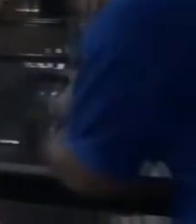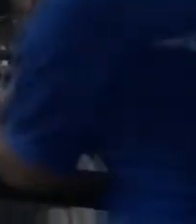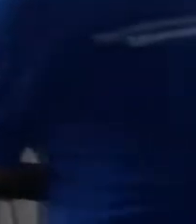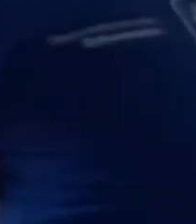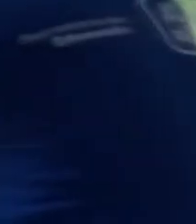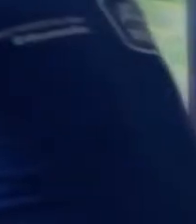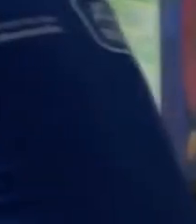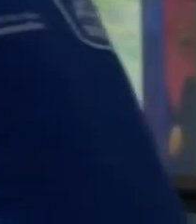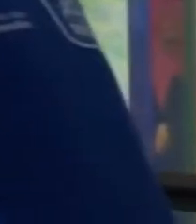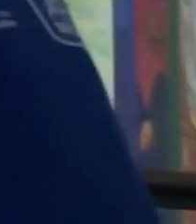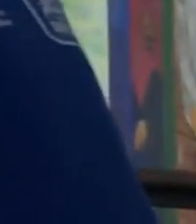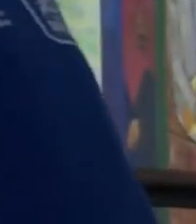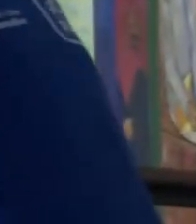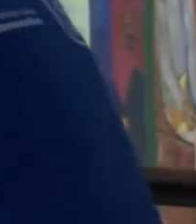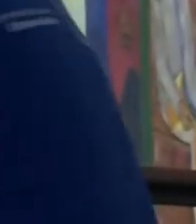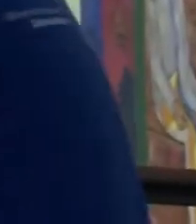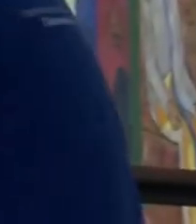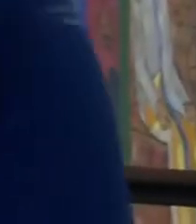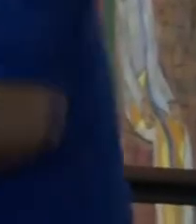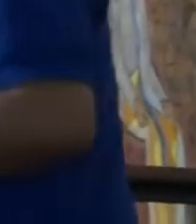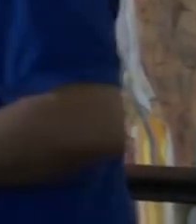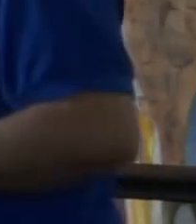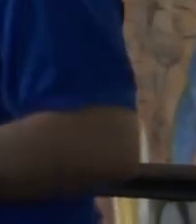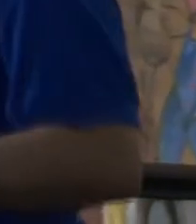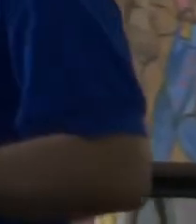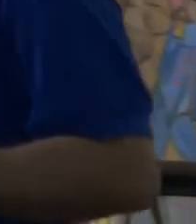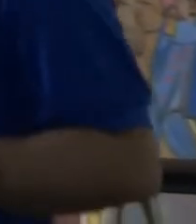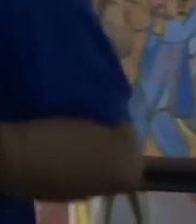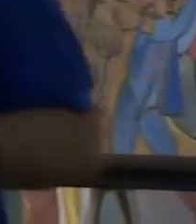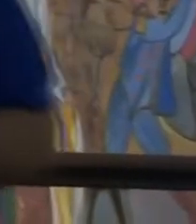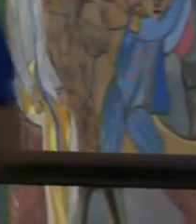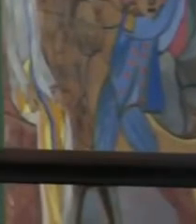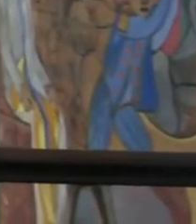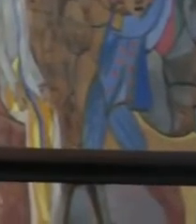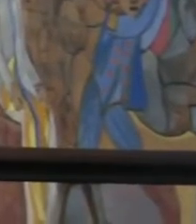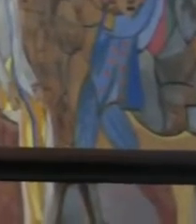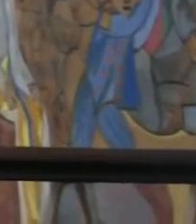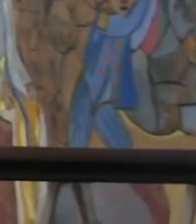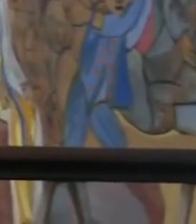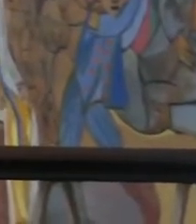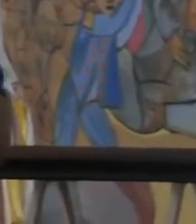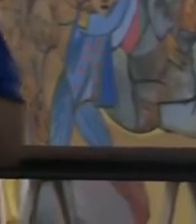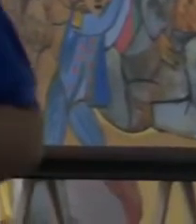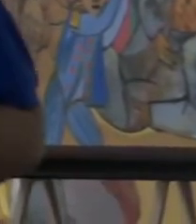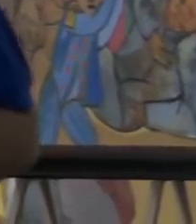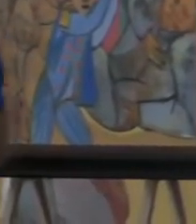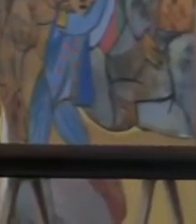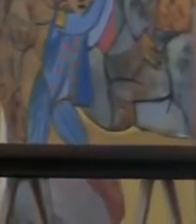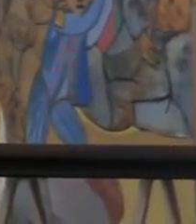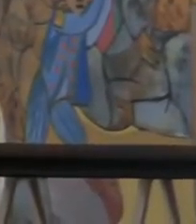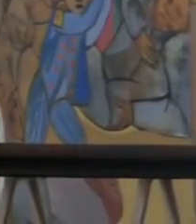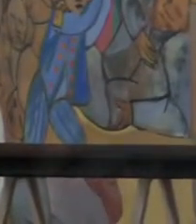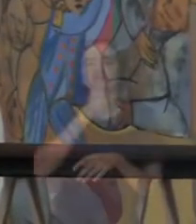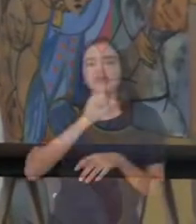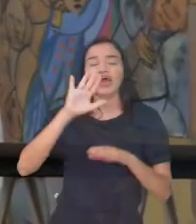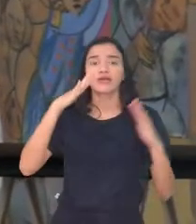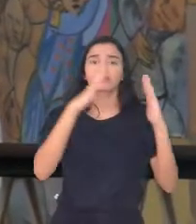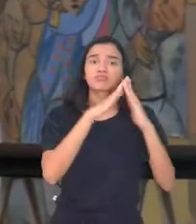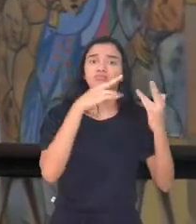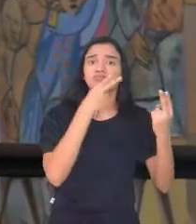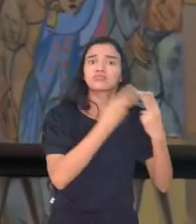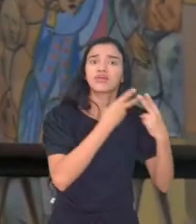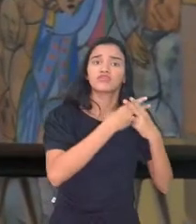A Casa da Cultura A antiga casa de detenção, ela